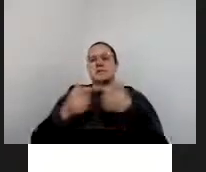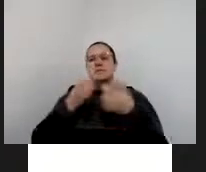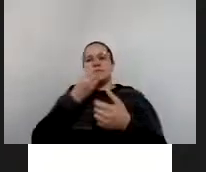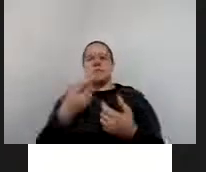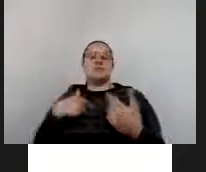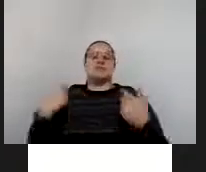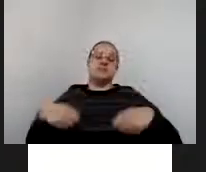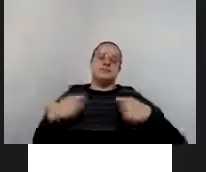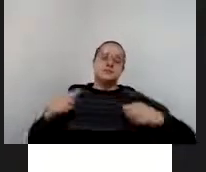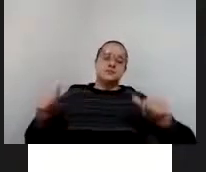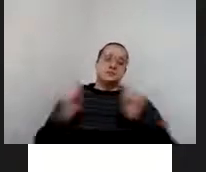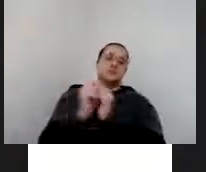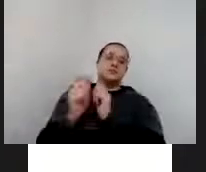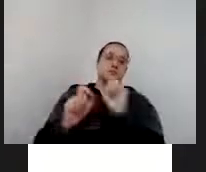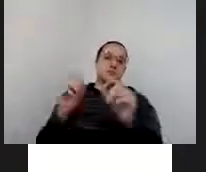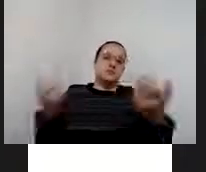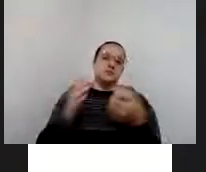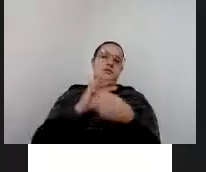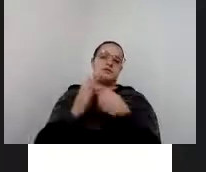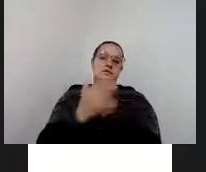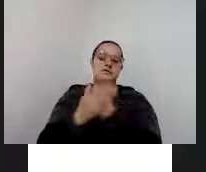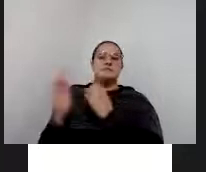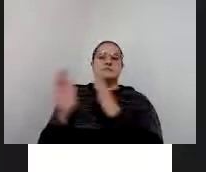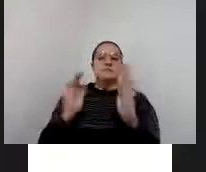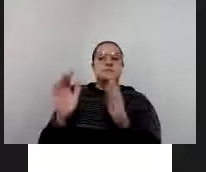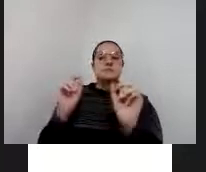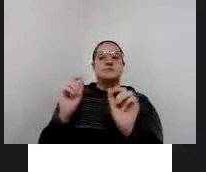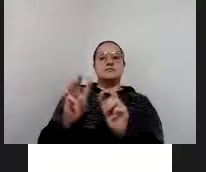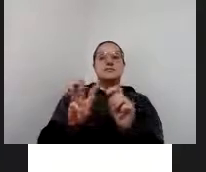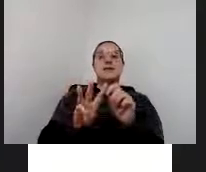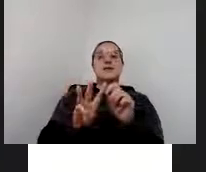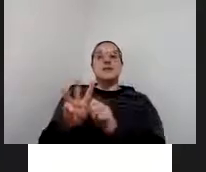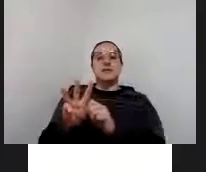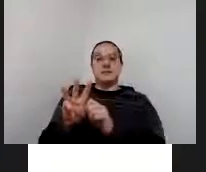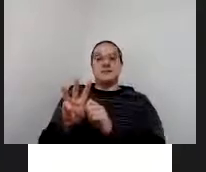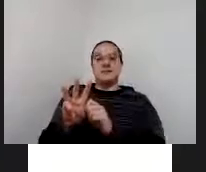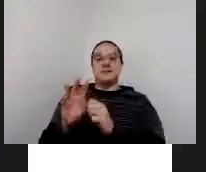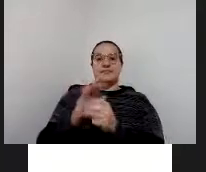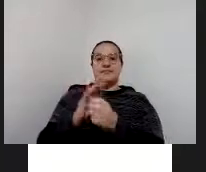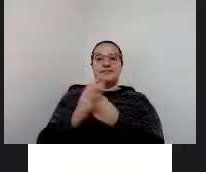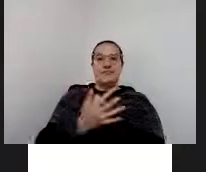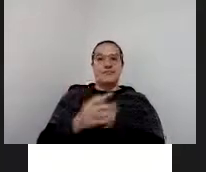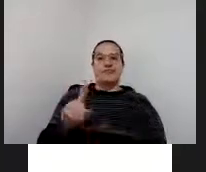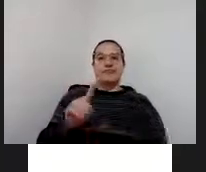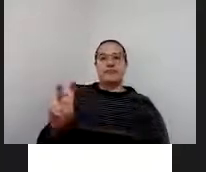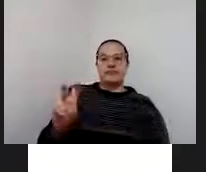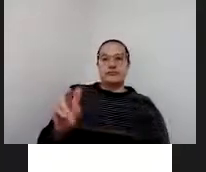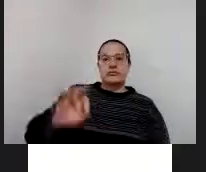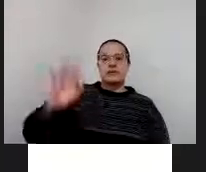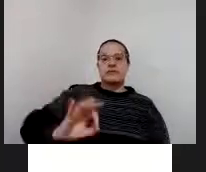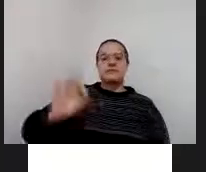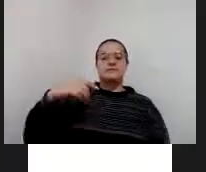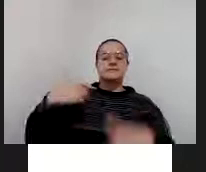Covid, o DIEESE fez uma pesquisa que nos 3 primeiros meses de pandemia, 15% dos empregos formais que